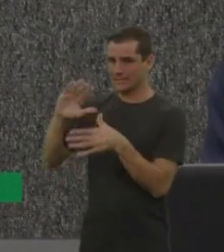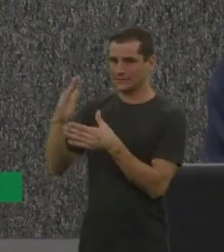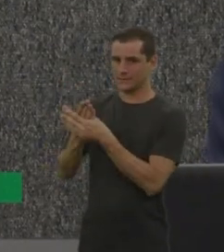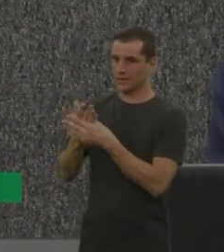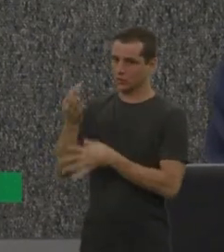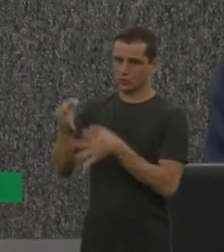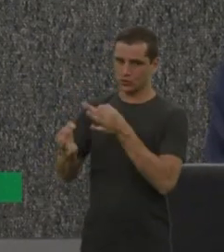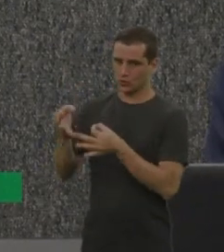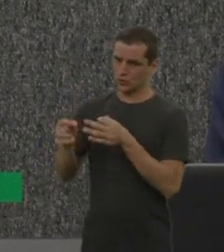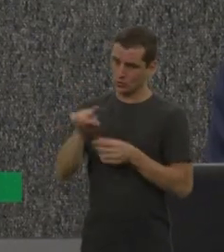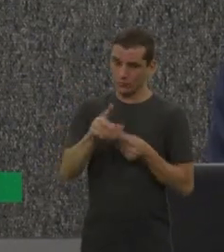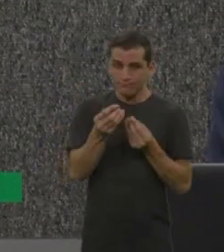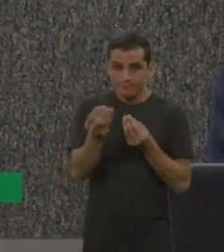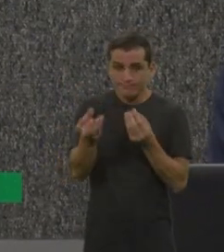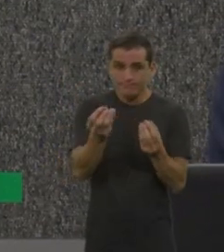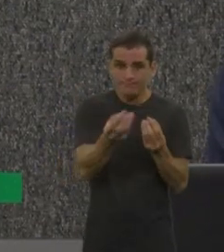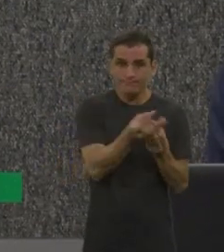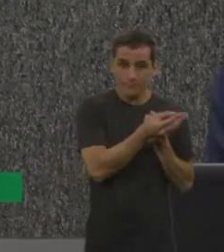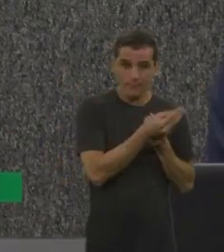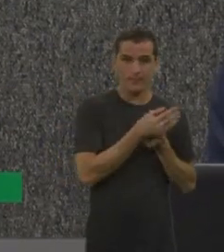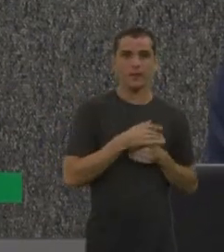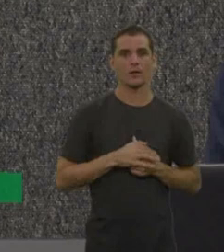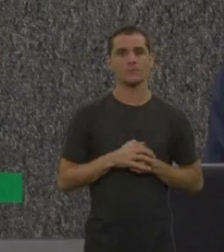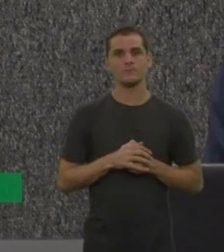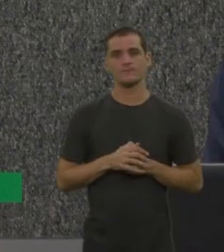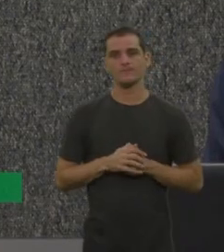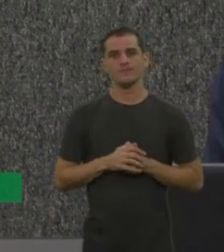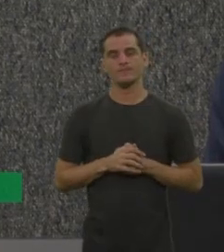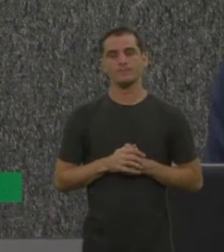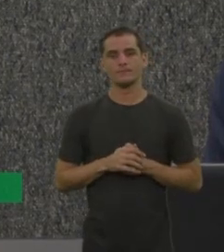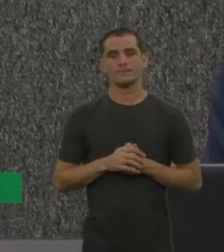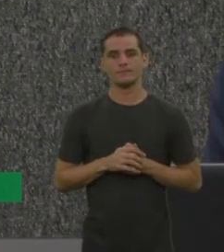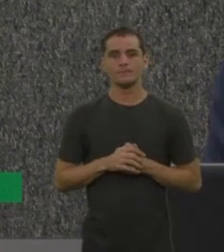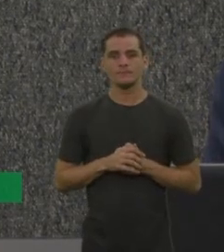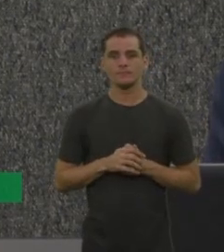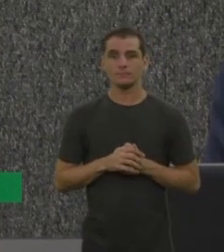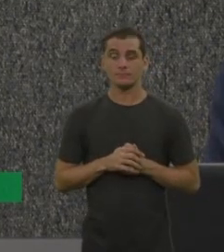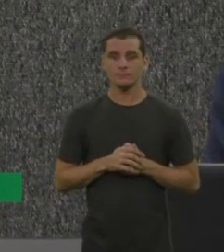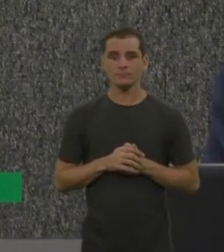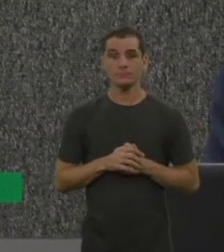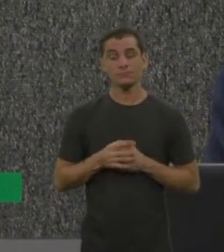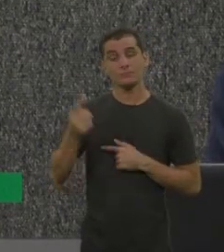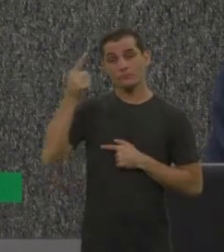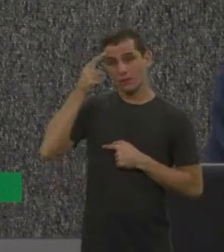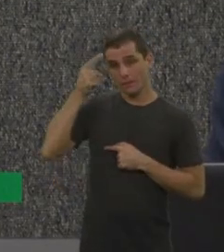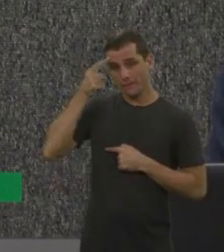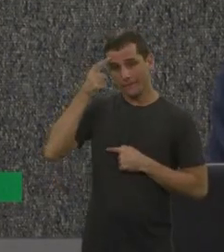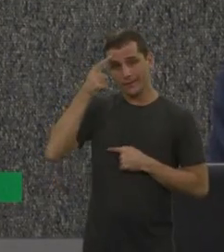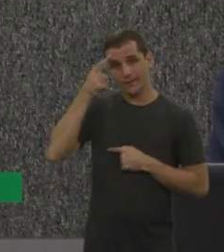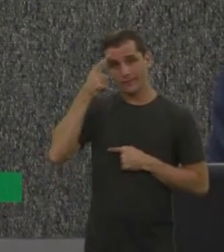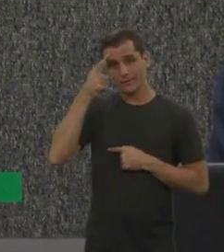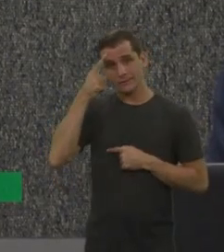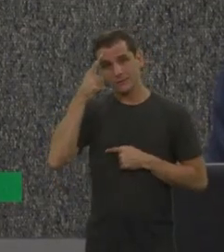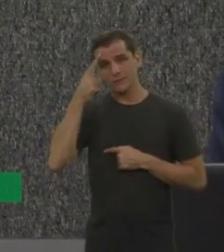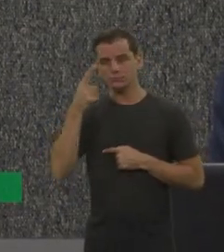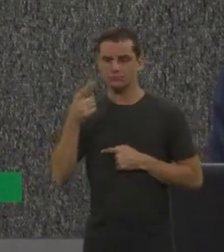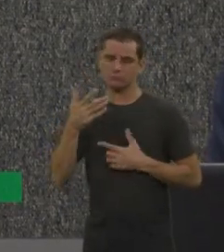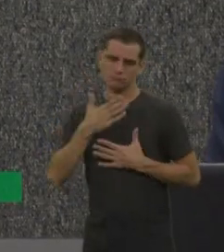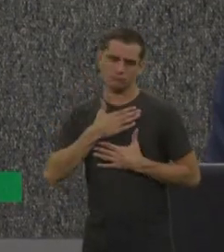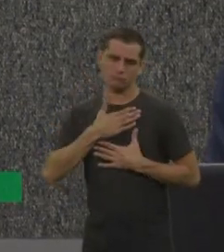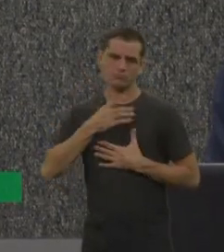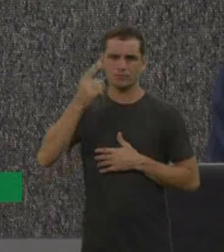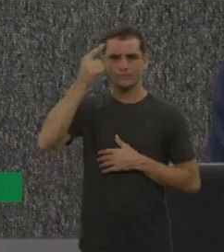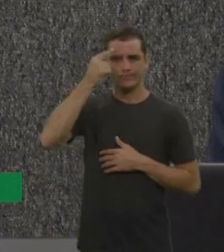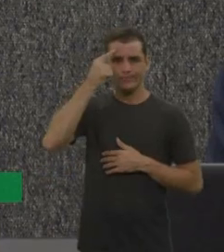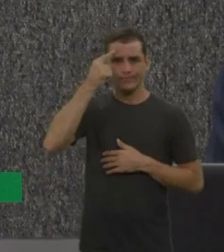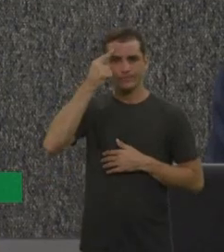não posso me furtar de dizer aqui que, para mim, e tomara que eu esteja equivocada, e só estou na secretaria há um